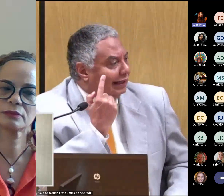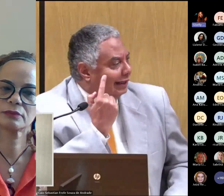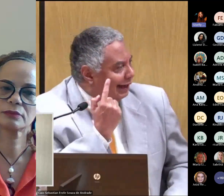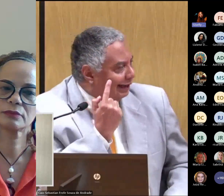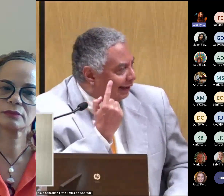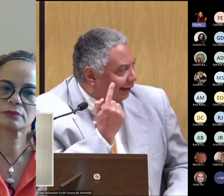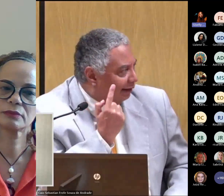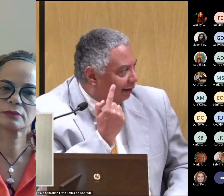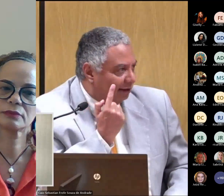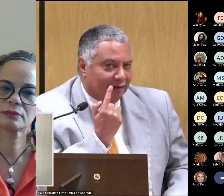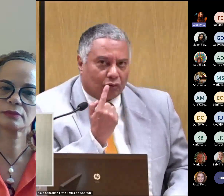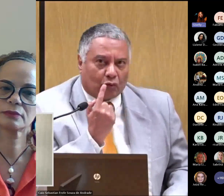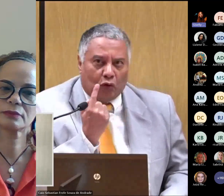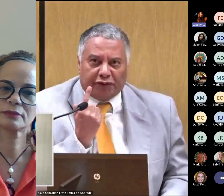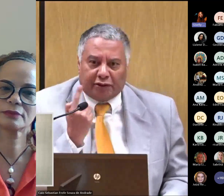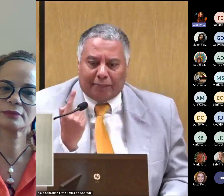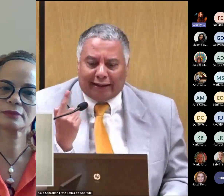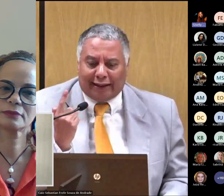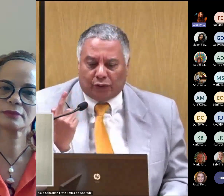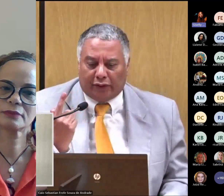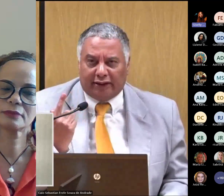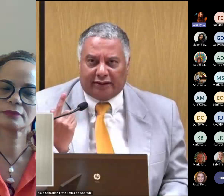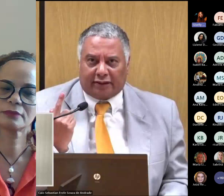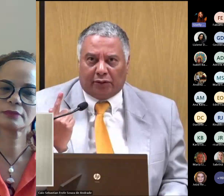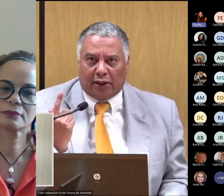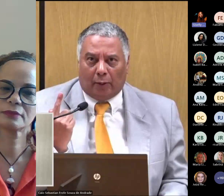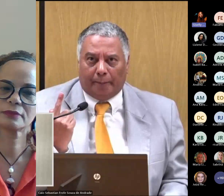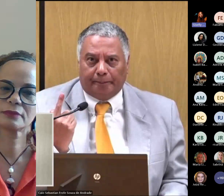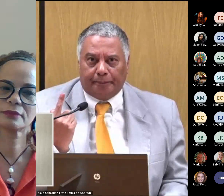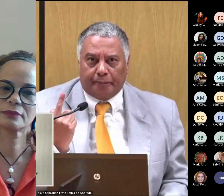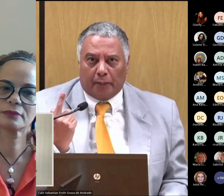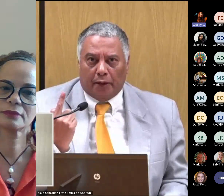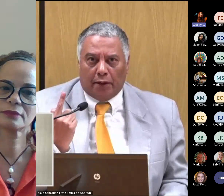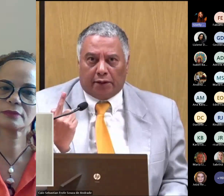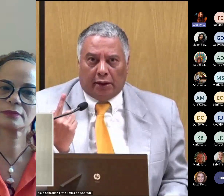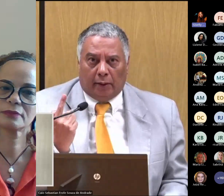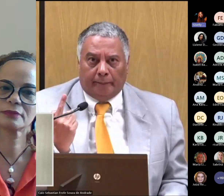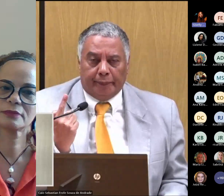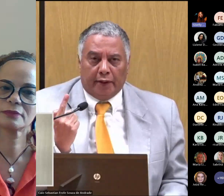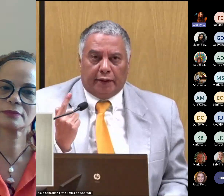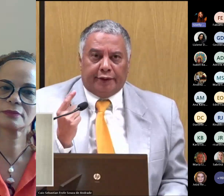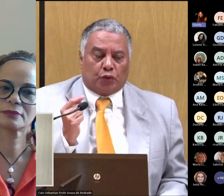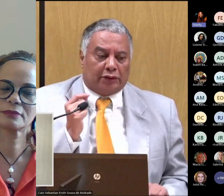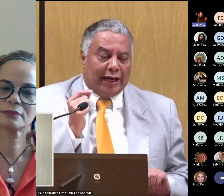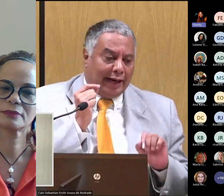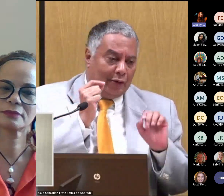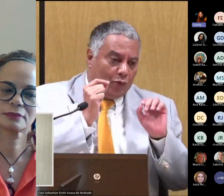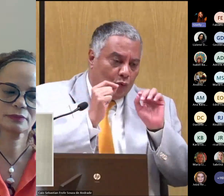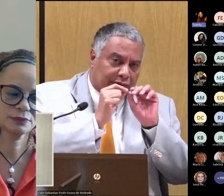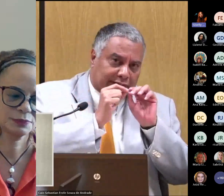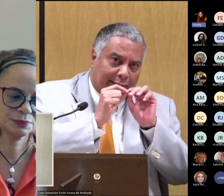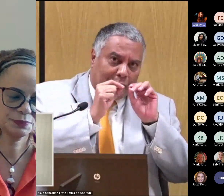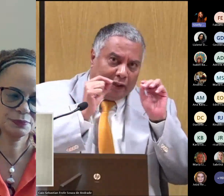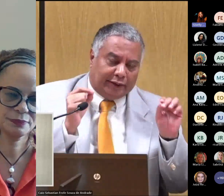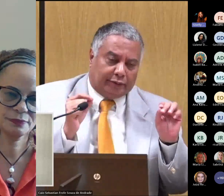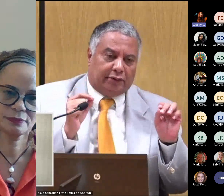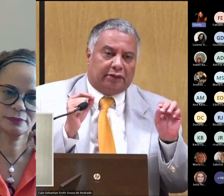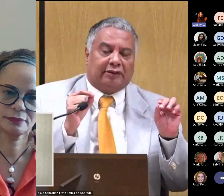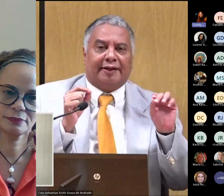mulher negra como desembargadora nesse tribunal então isso dá o